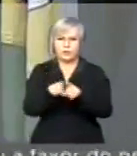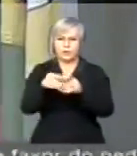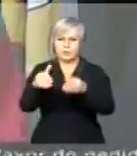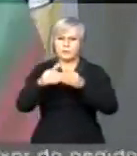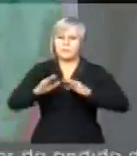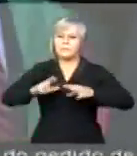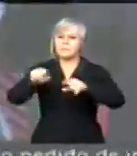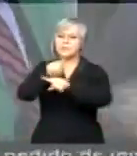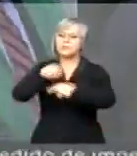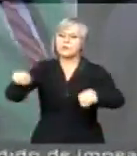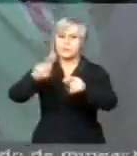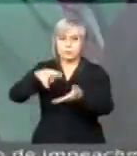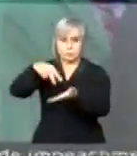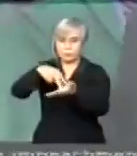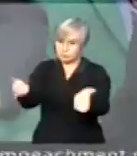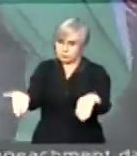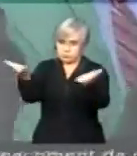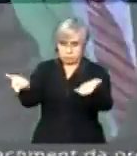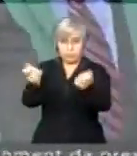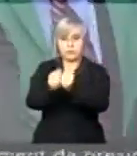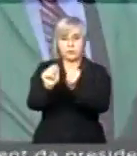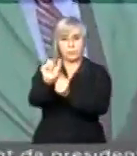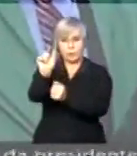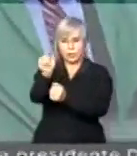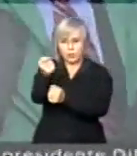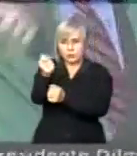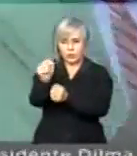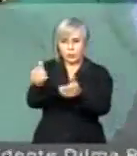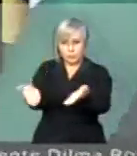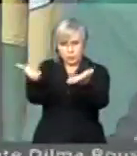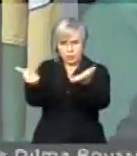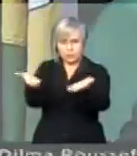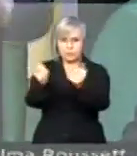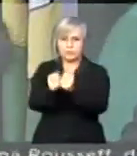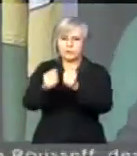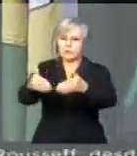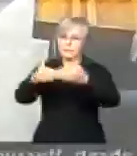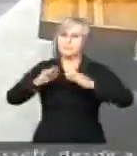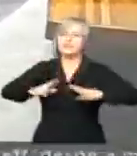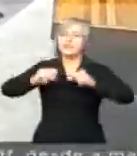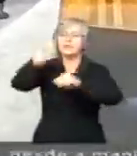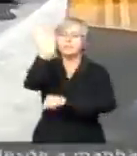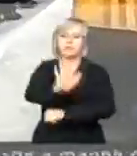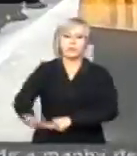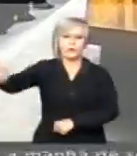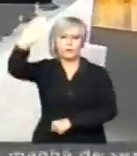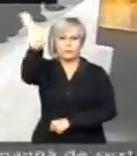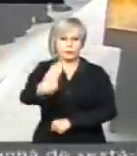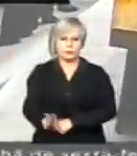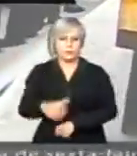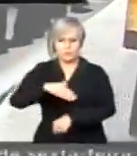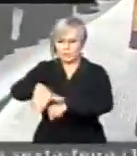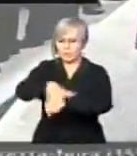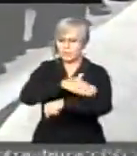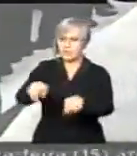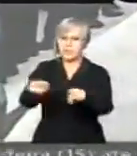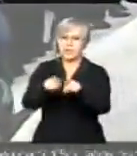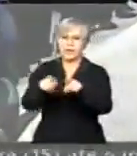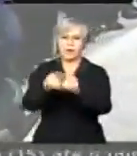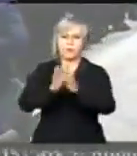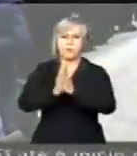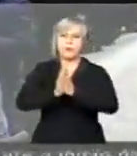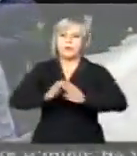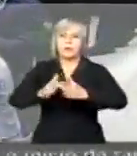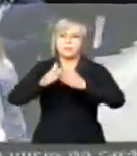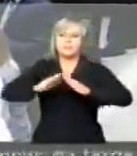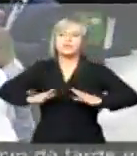só um pouquinho. Se levanta aí, pessoal. Queria pedir aos brasileiros que estão nas ruas, pedir a